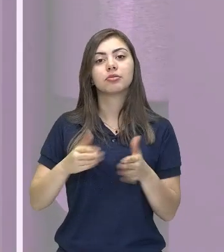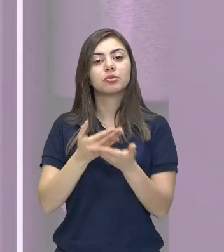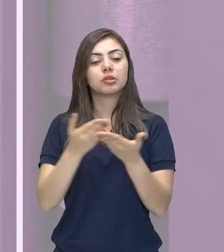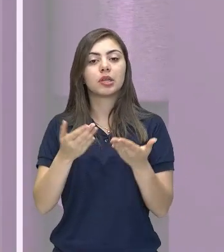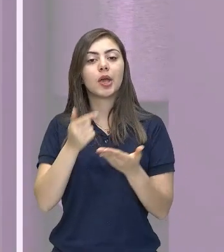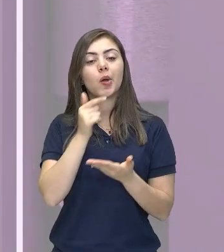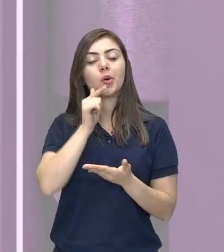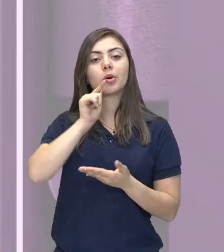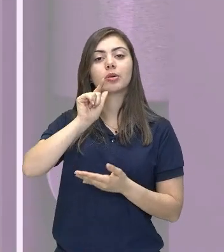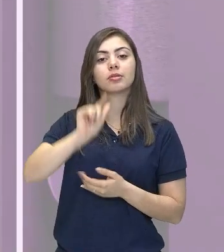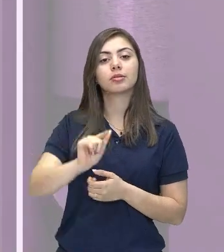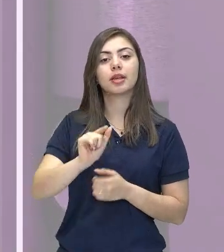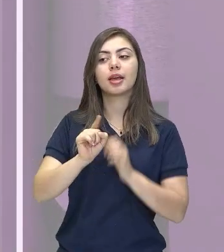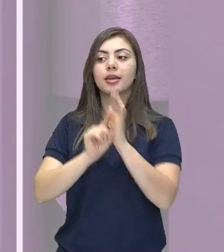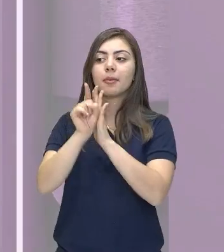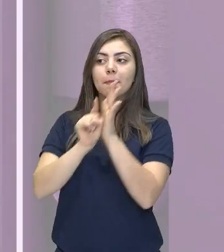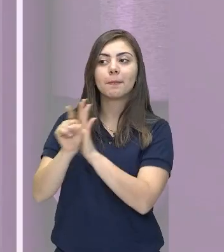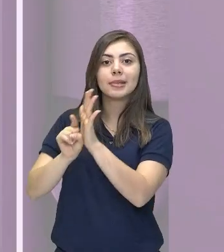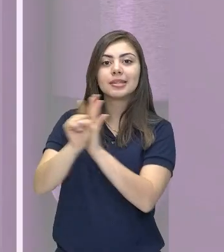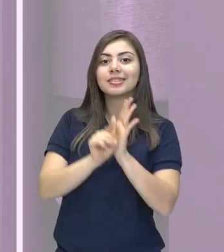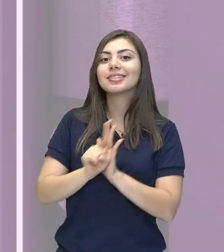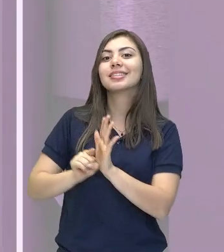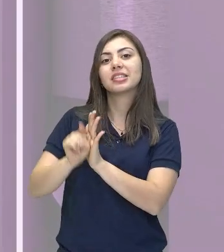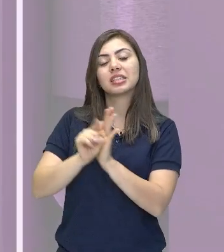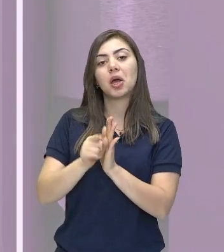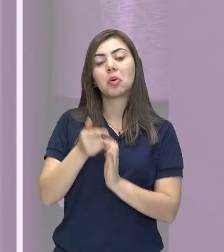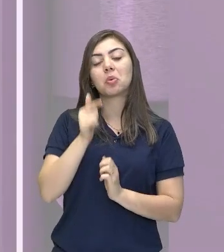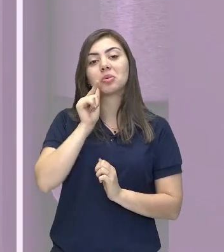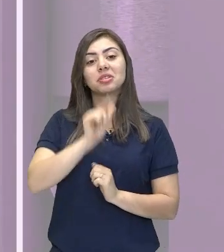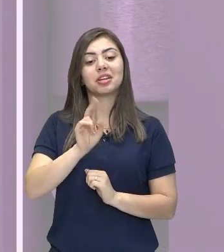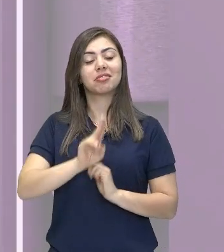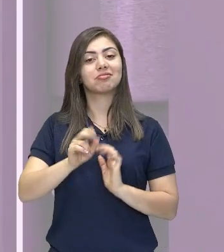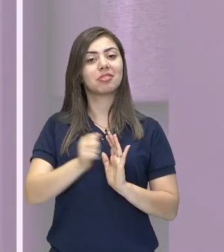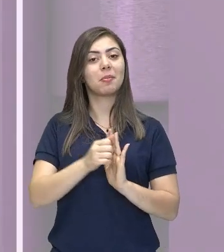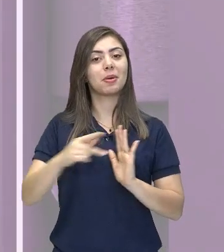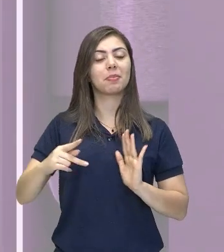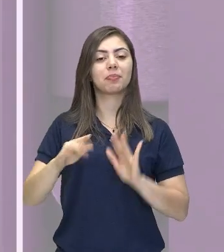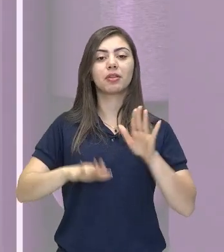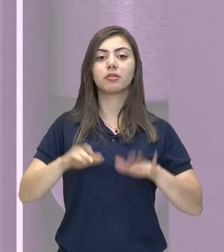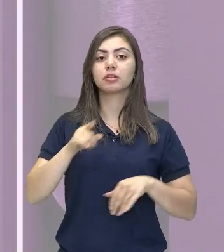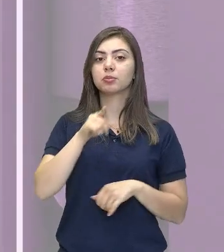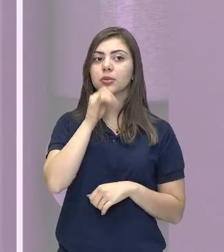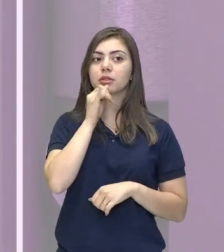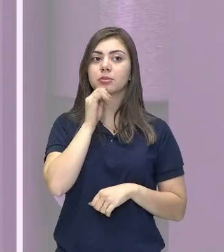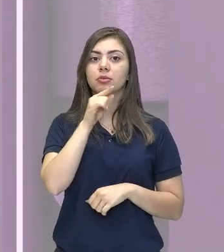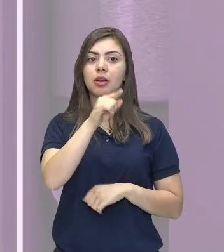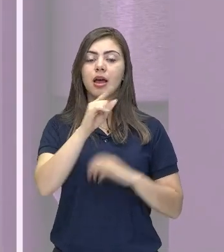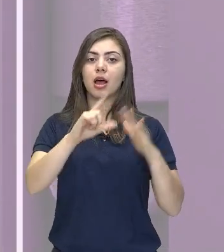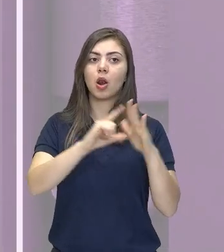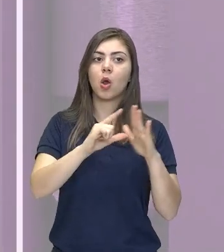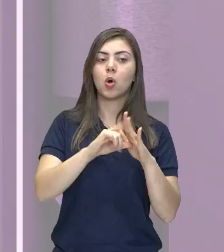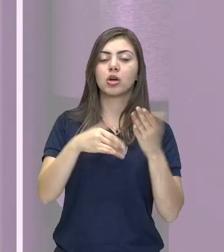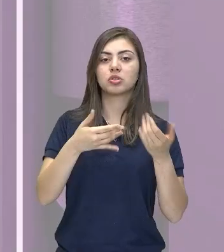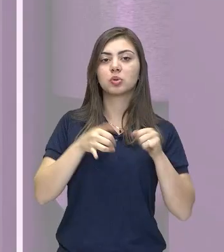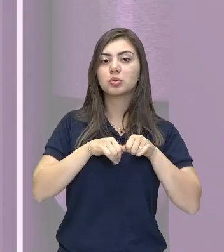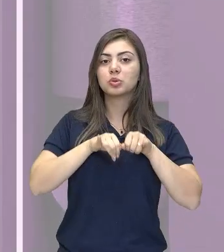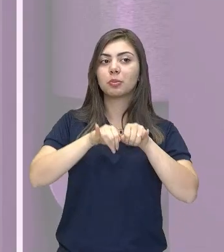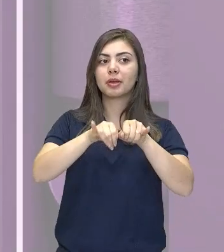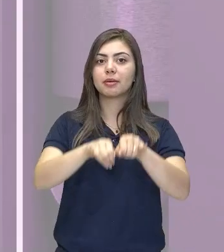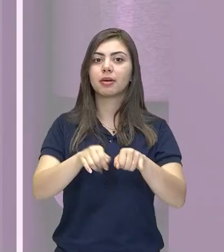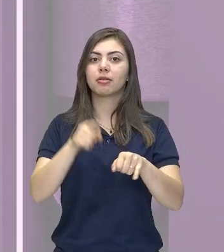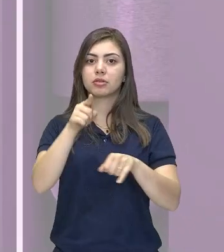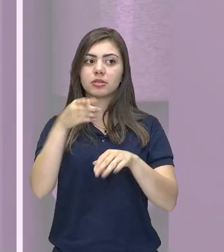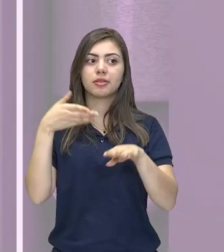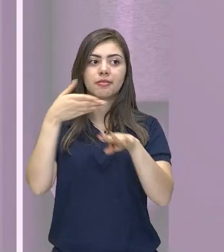fazer ali a pesquisa censitária, tá? Às vezes você está comprando ali numa loja, no supermercado, e aí na saída alguém